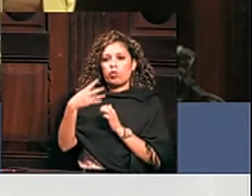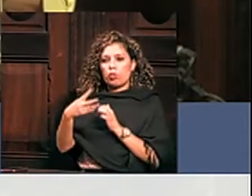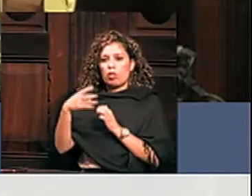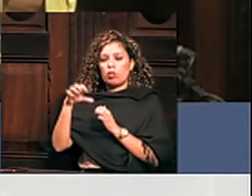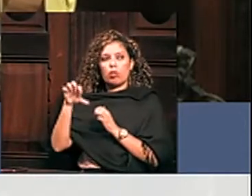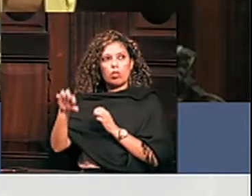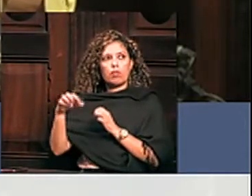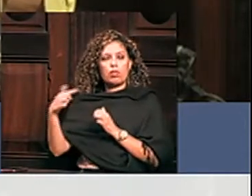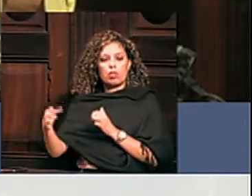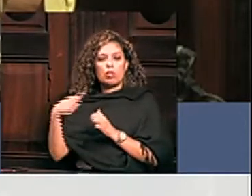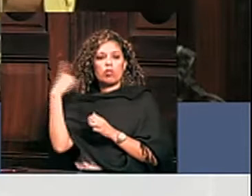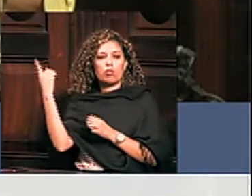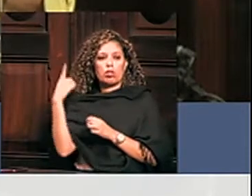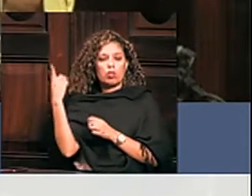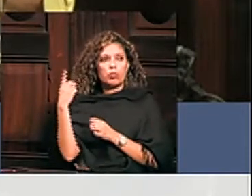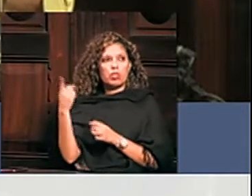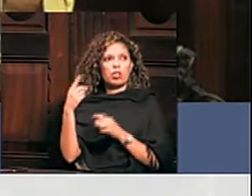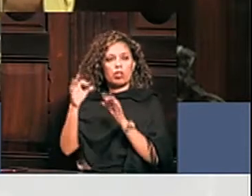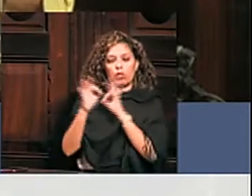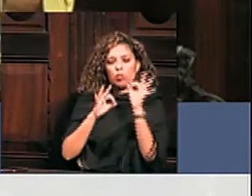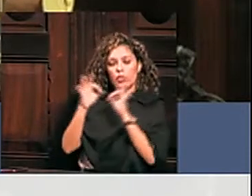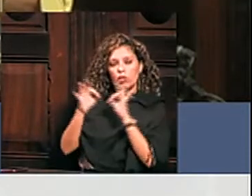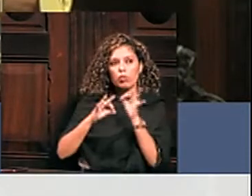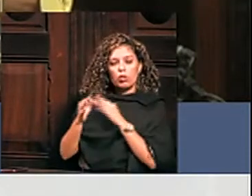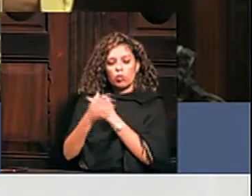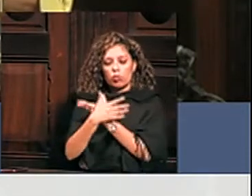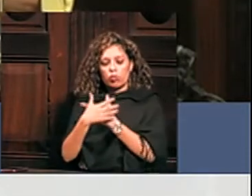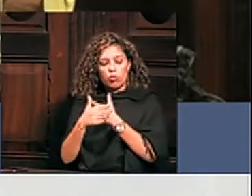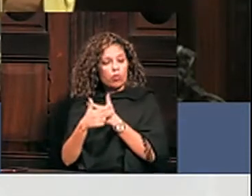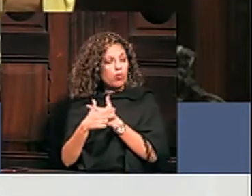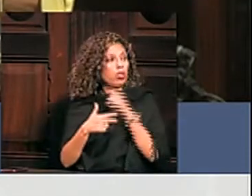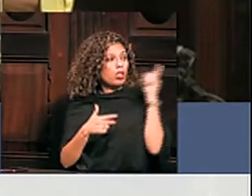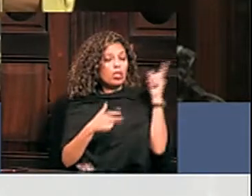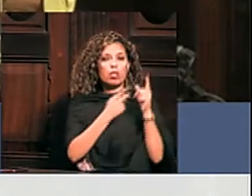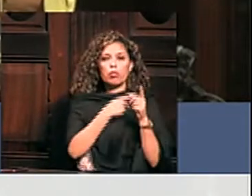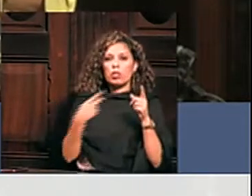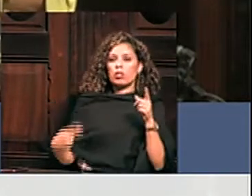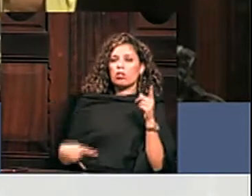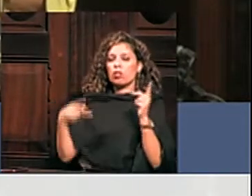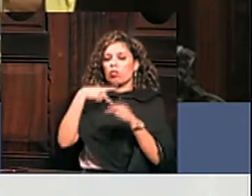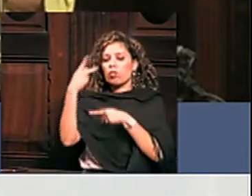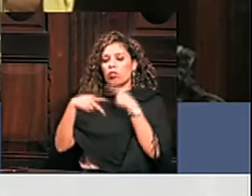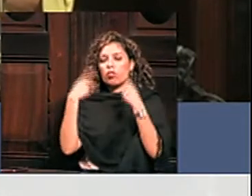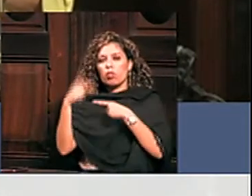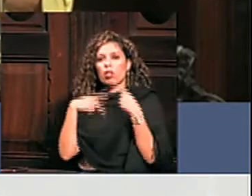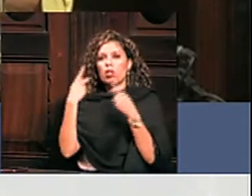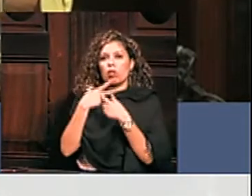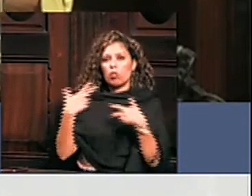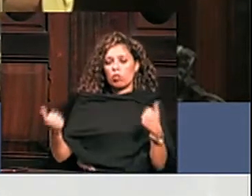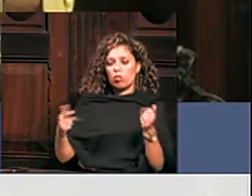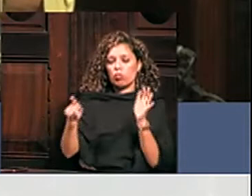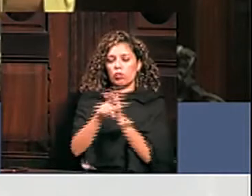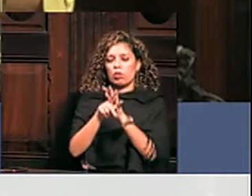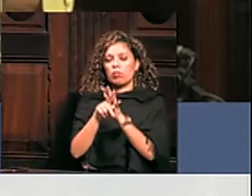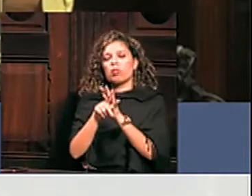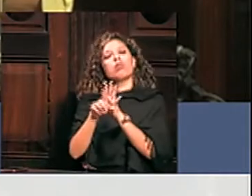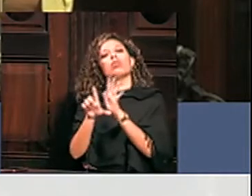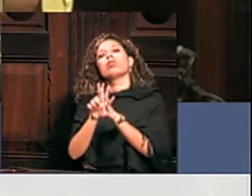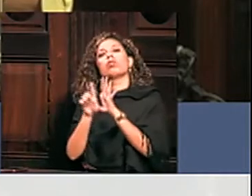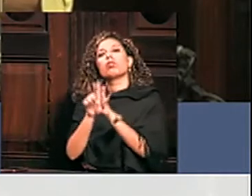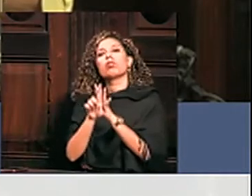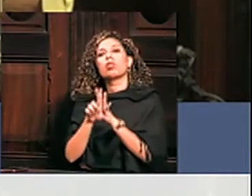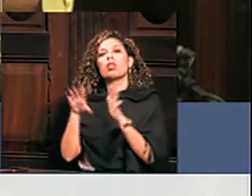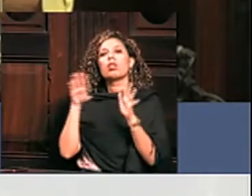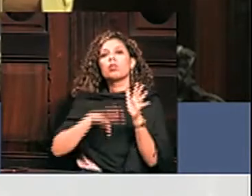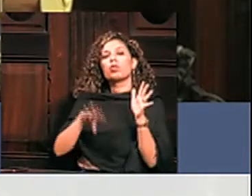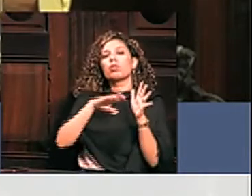2469-A-2017, da autoria do deputado André Siciliano, que estabelece prazo para o desbloqueio de linhas de telefone e da outras providências. Em discussão, não havendo que queira discutir, encerrada a discussão. Em votação, senhores que aprovam, ministros estão